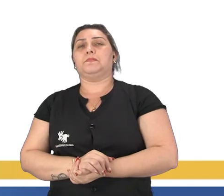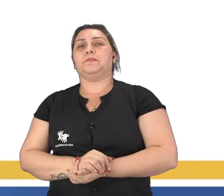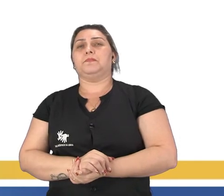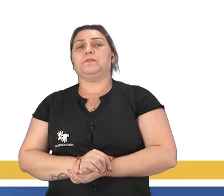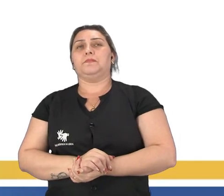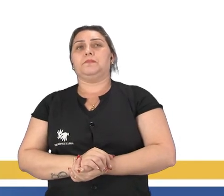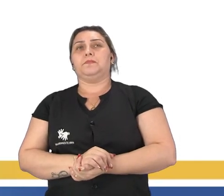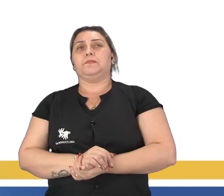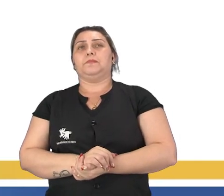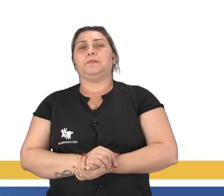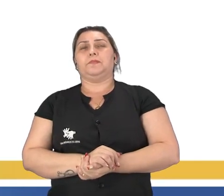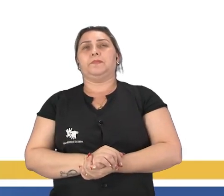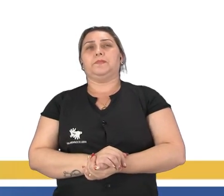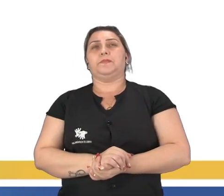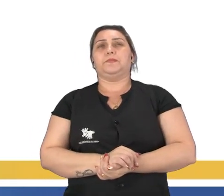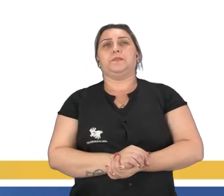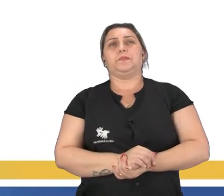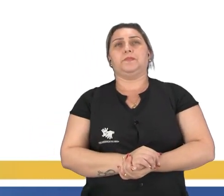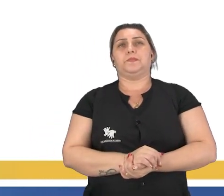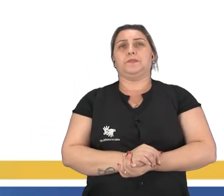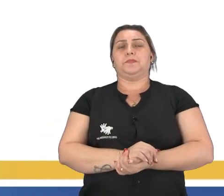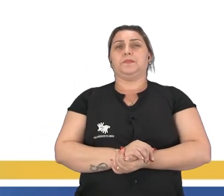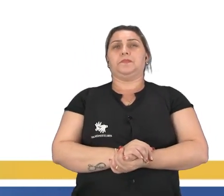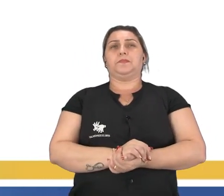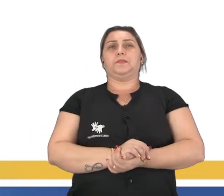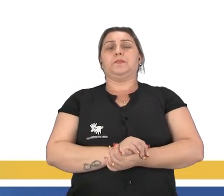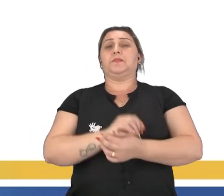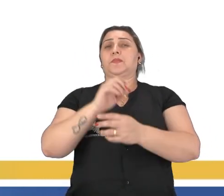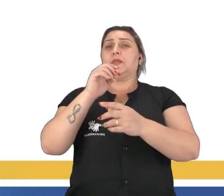transformar esse 4 em 20, eu multipliquei por 5.